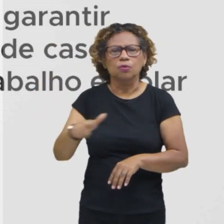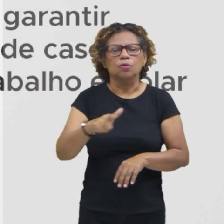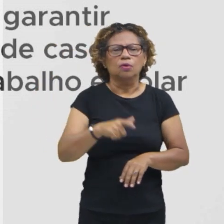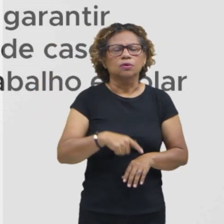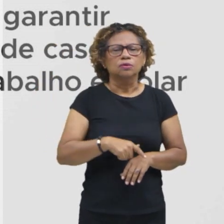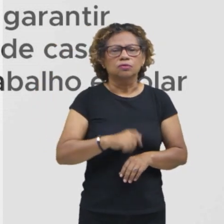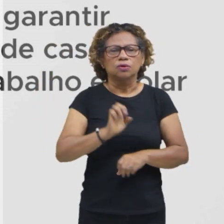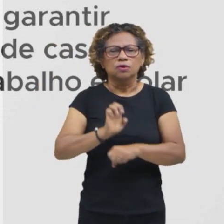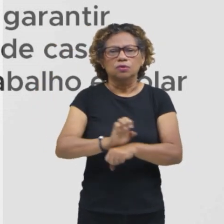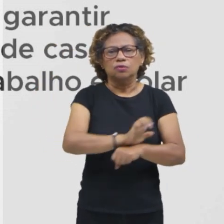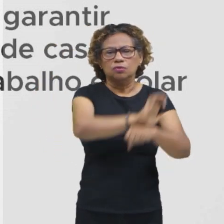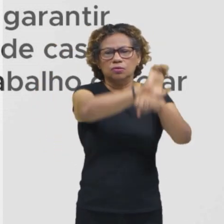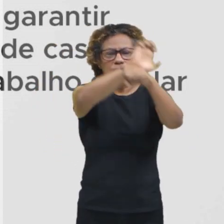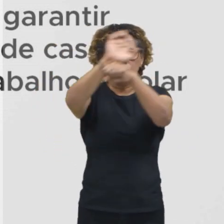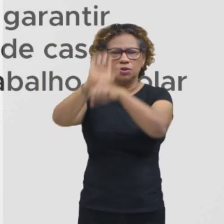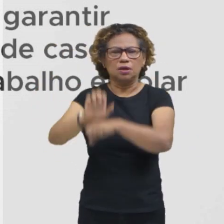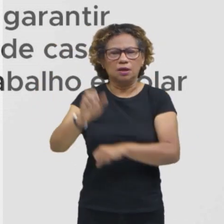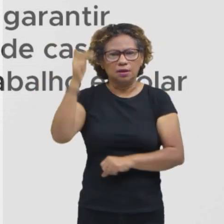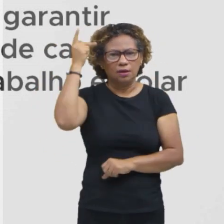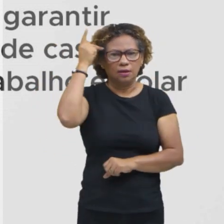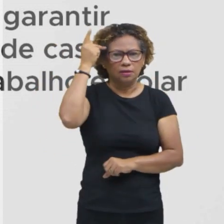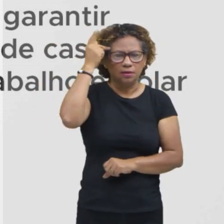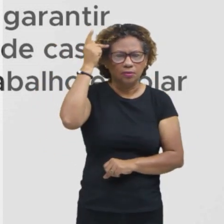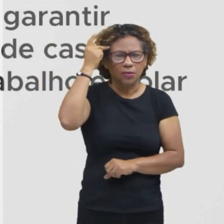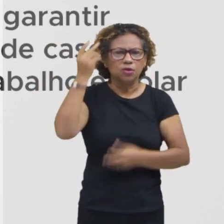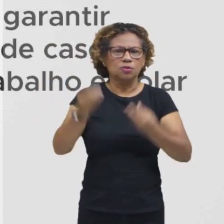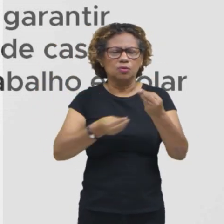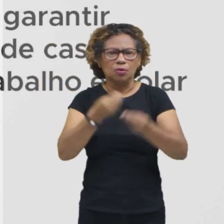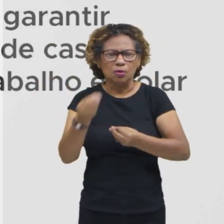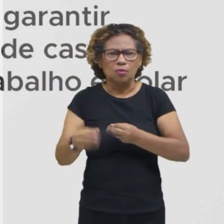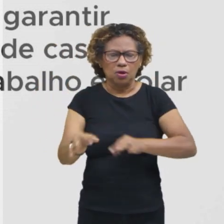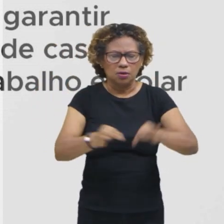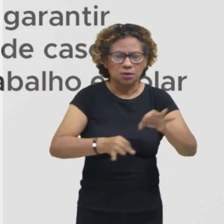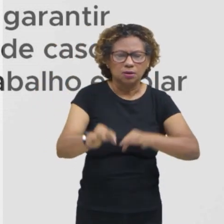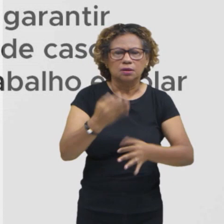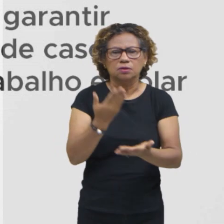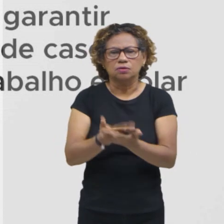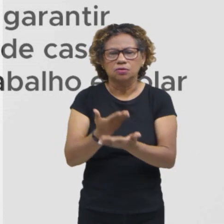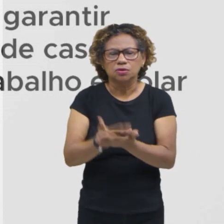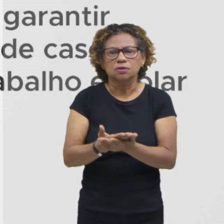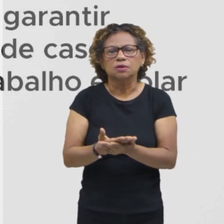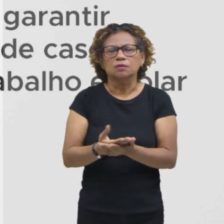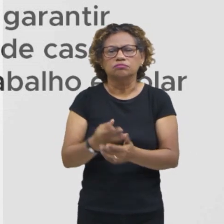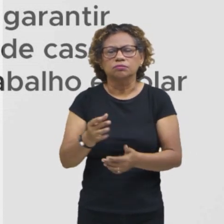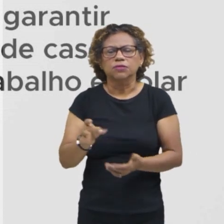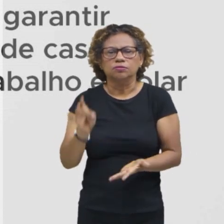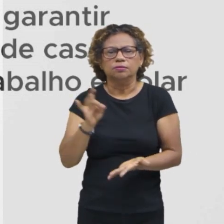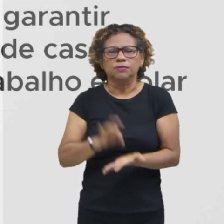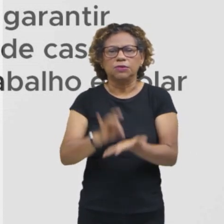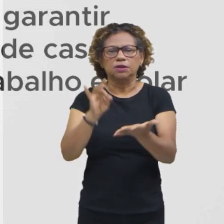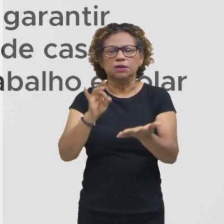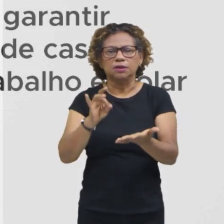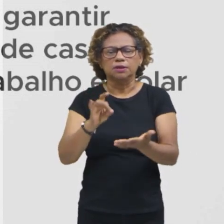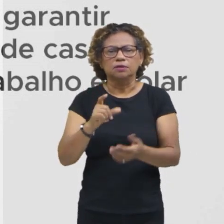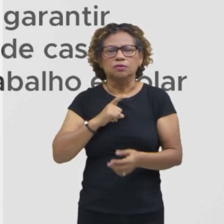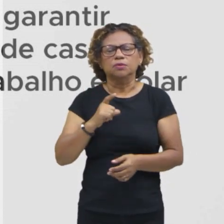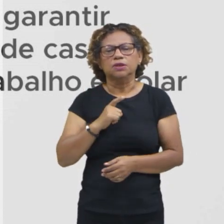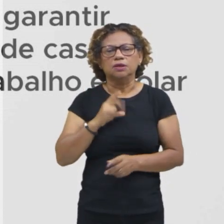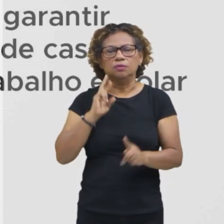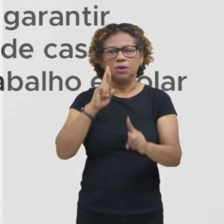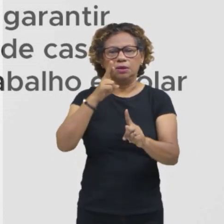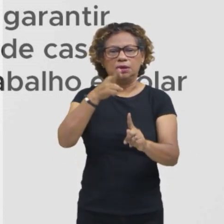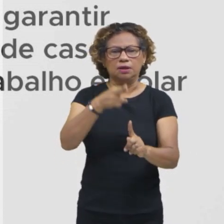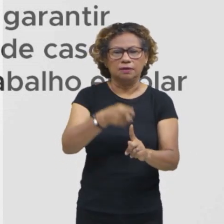como garantir a aprendizagem dos alunos no estudo de casos concretos, tendo como referência o